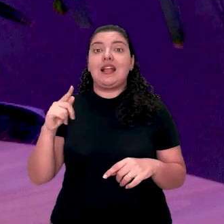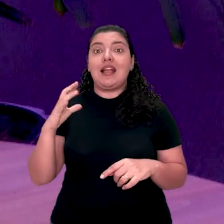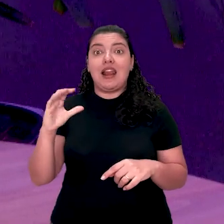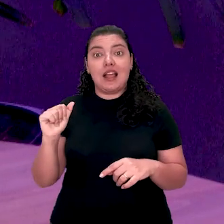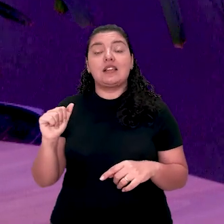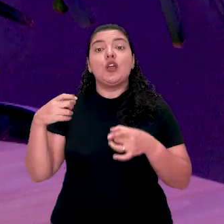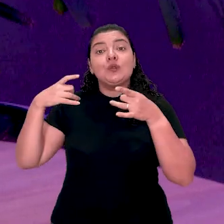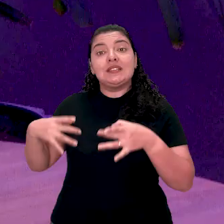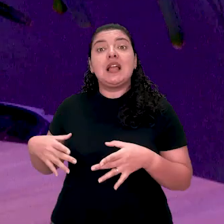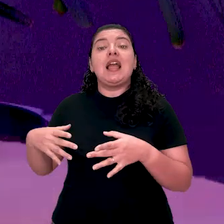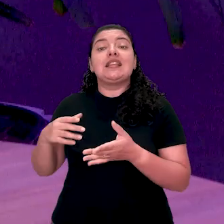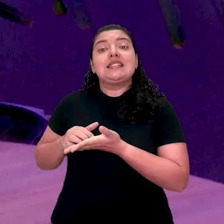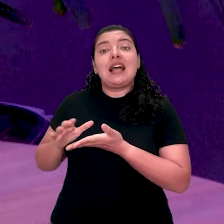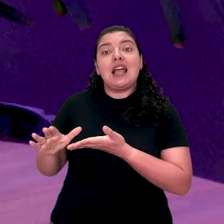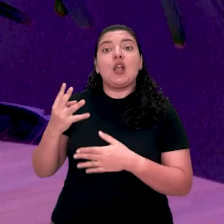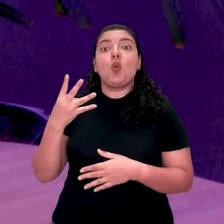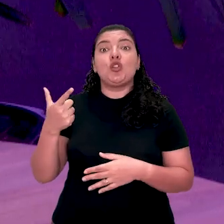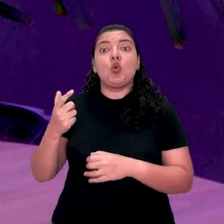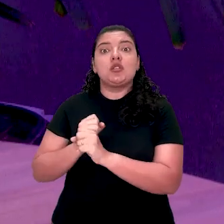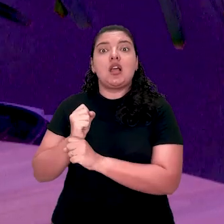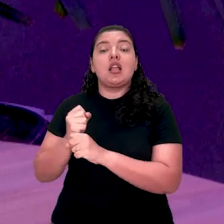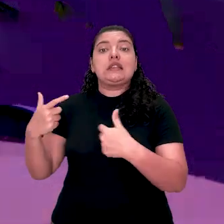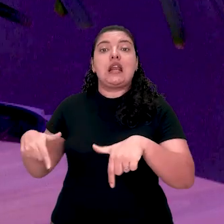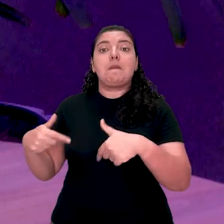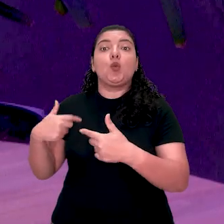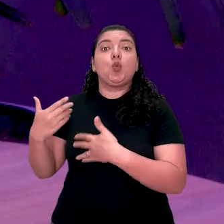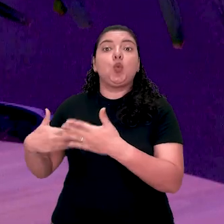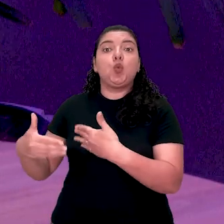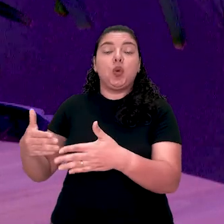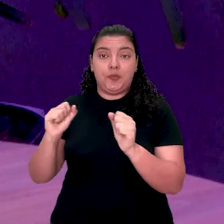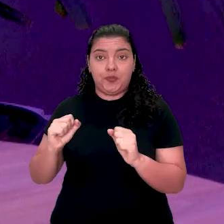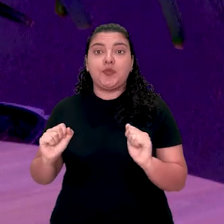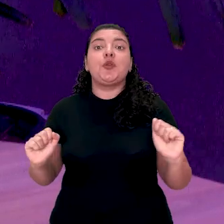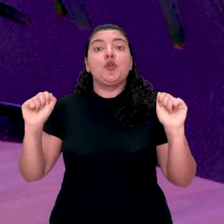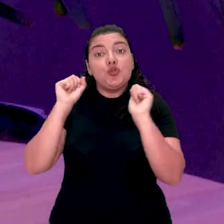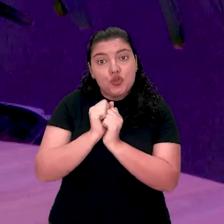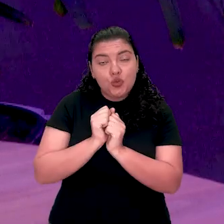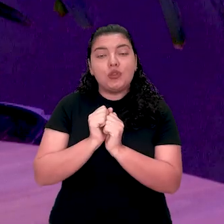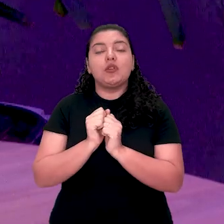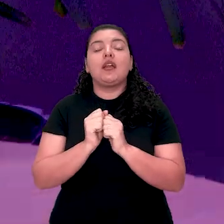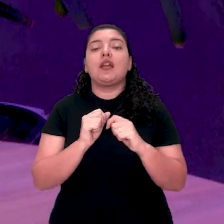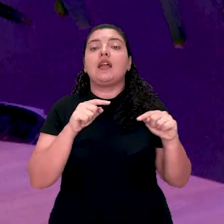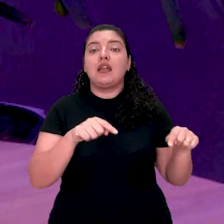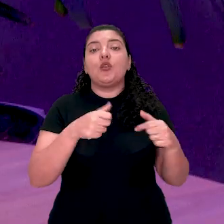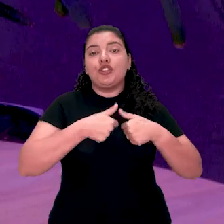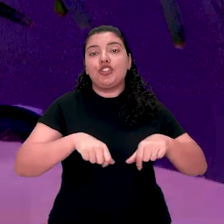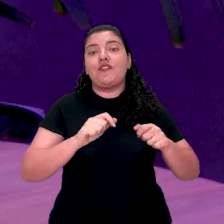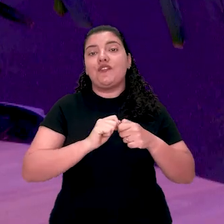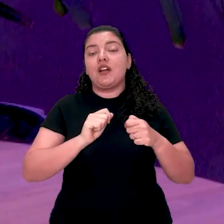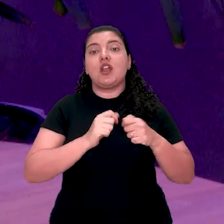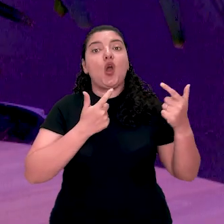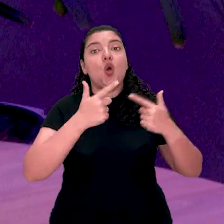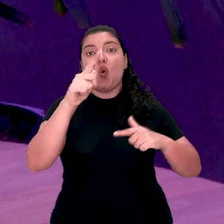42 anos. Foi muito tempo, foi o meu primeiro trabalho, né? E junto a esse trabalho do Nossa Senhora das Graças, eu estava